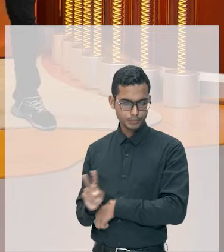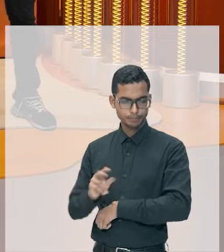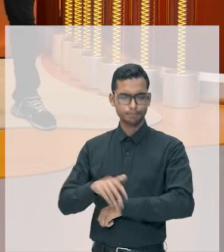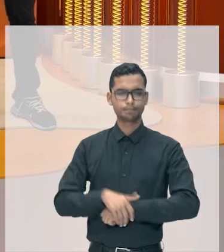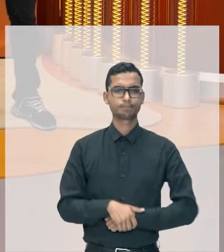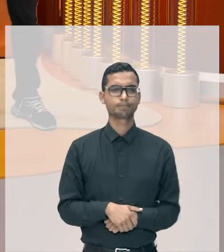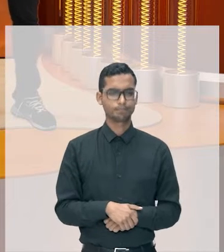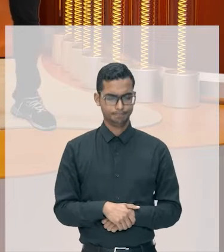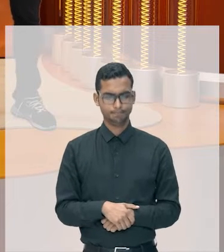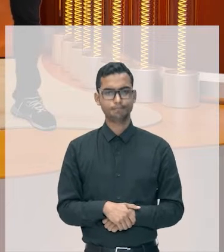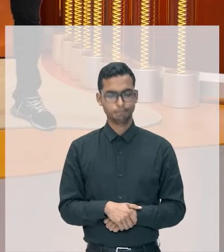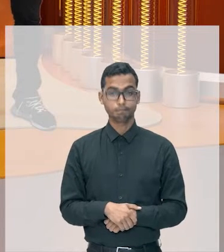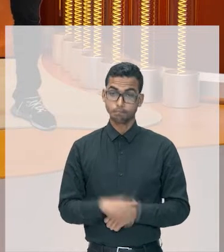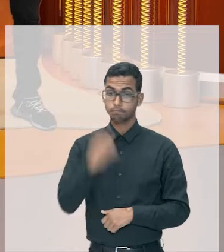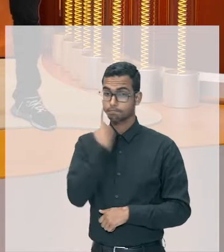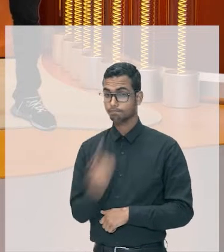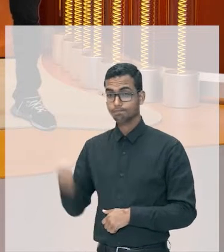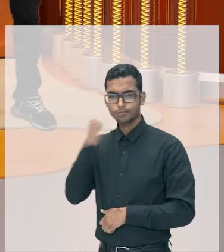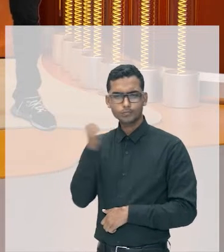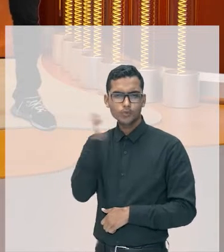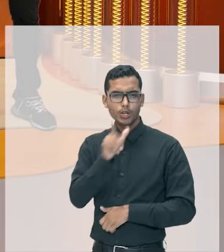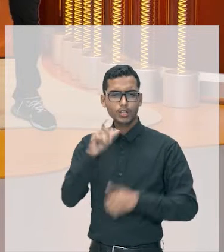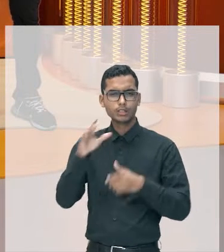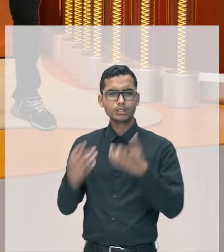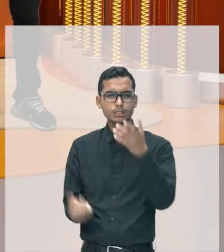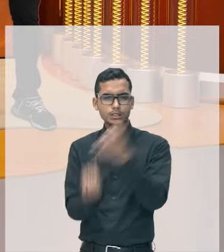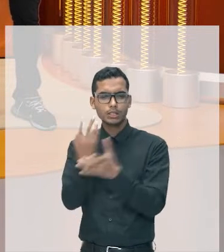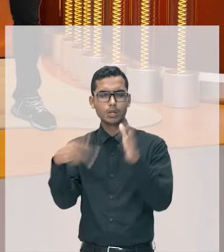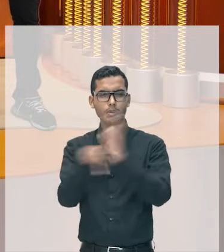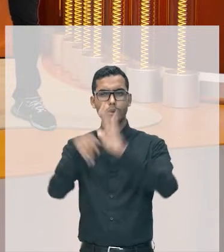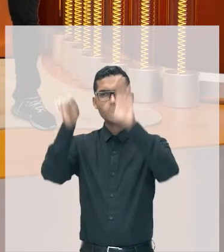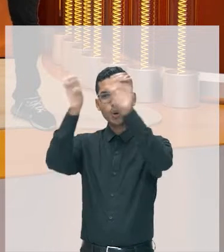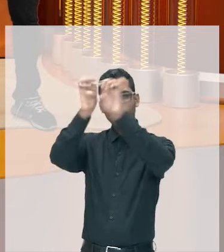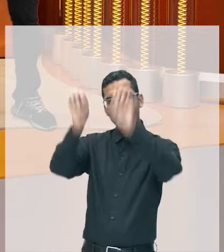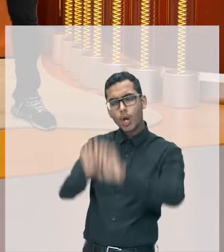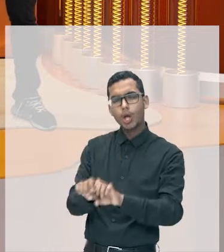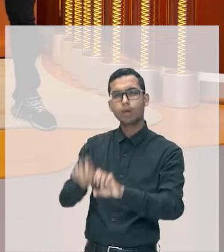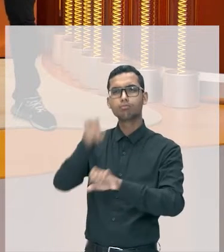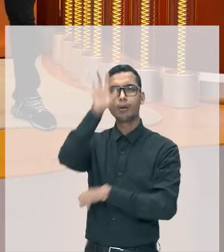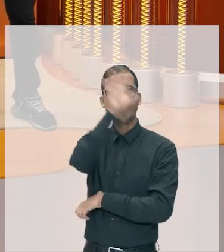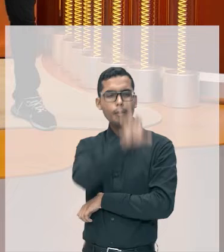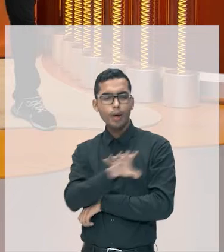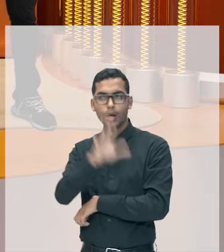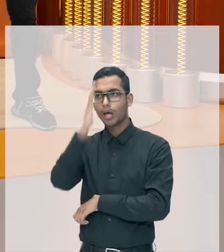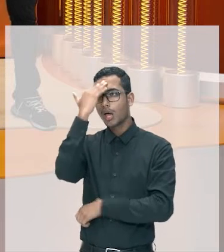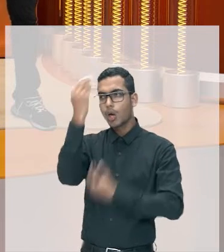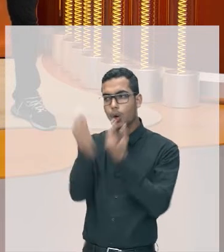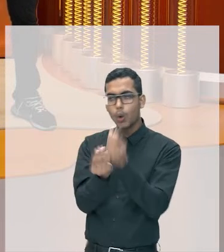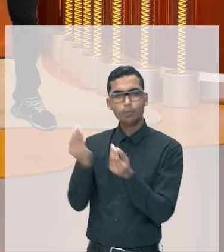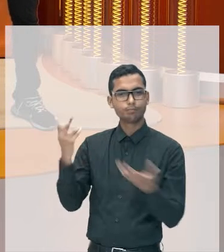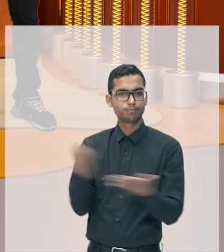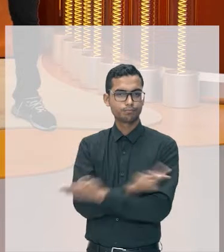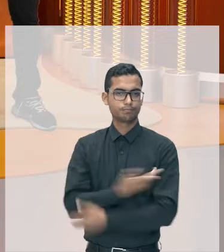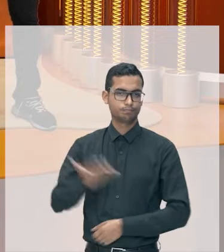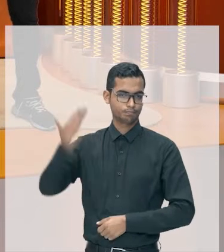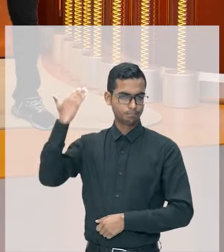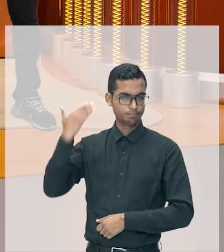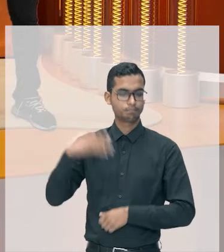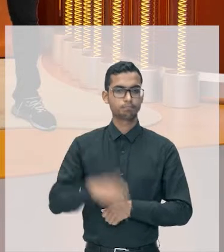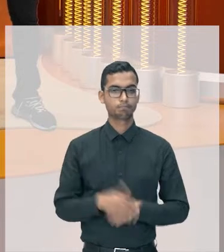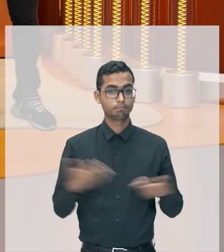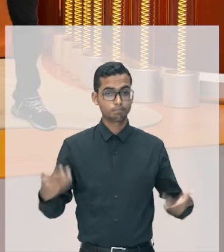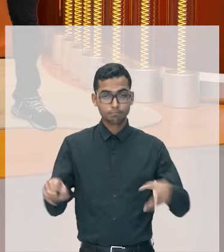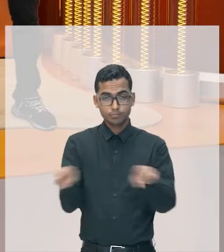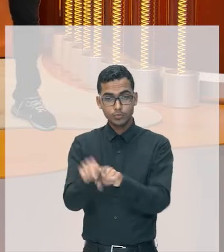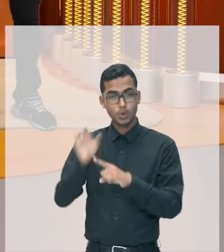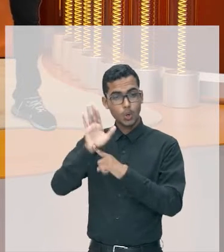e montar este quebra-cabeça que é o passado, tá? Olha só, as fontes históricas, elas são como pistas